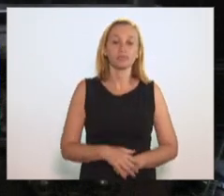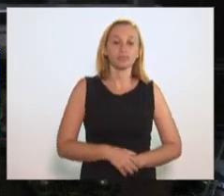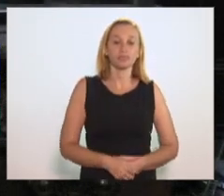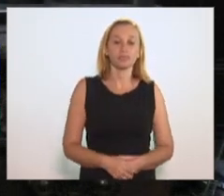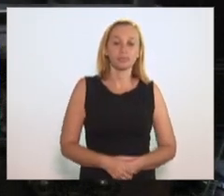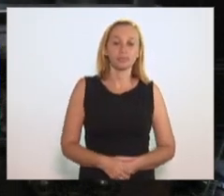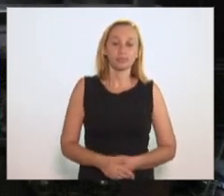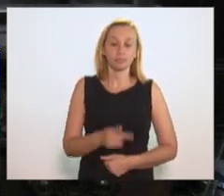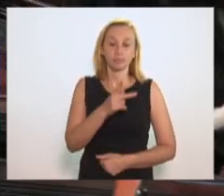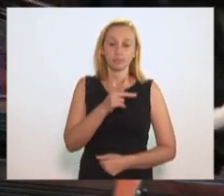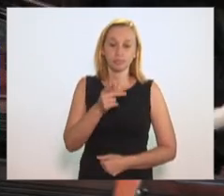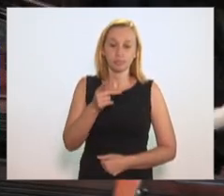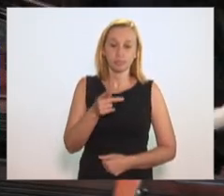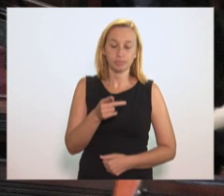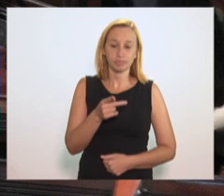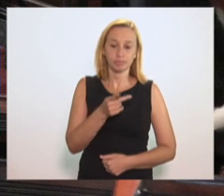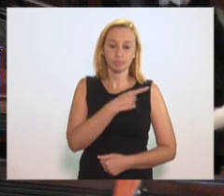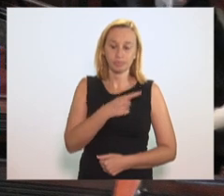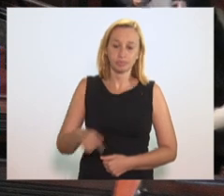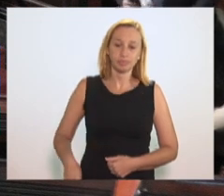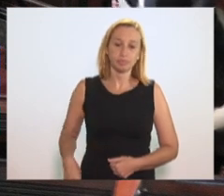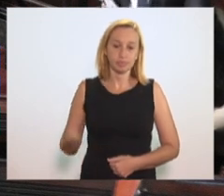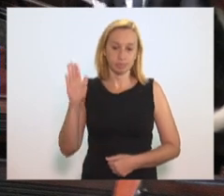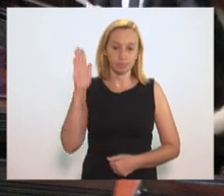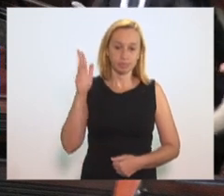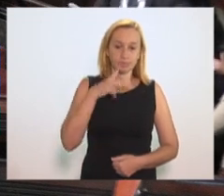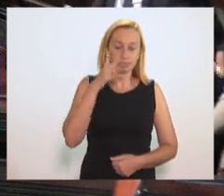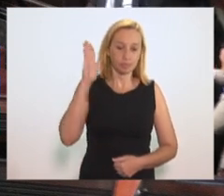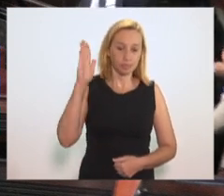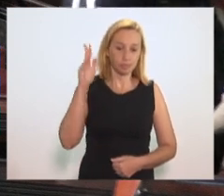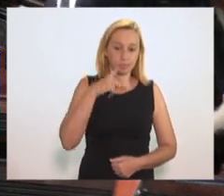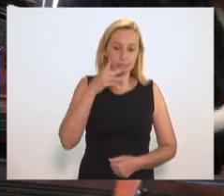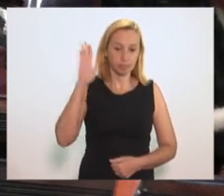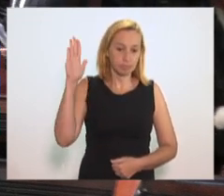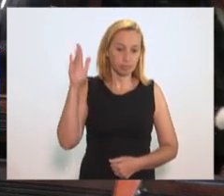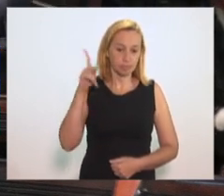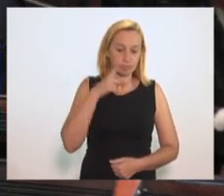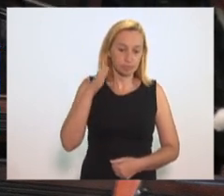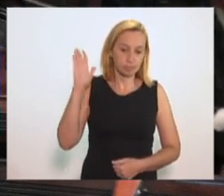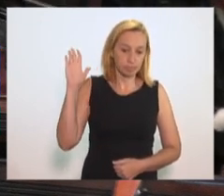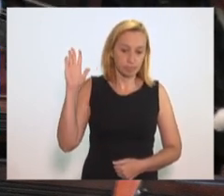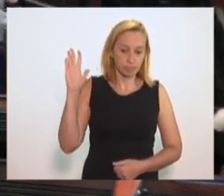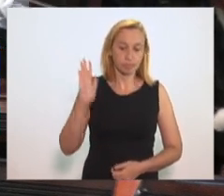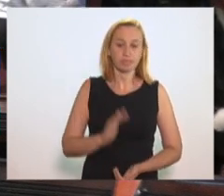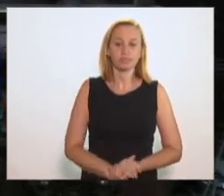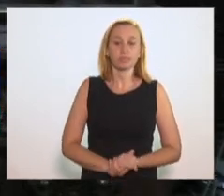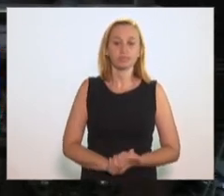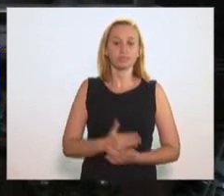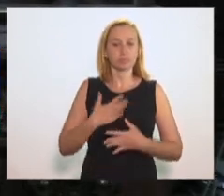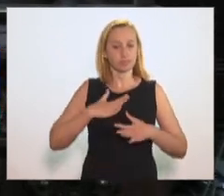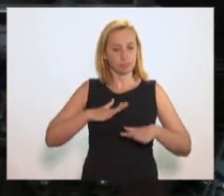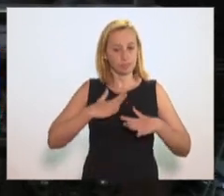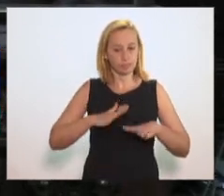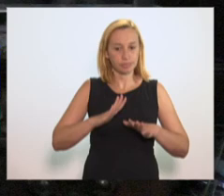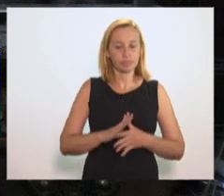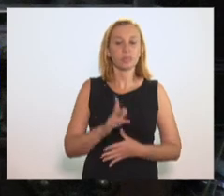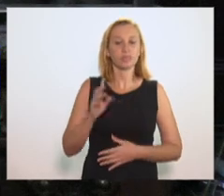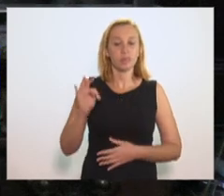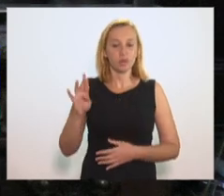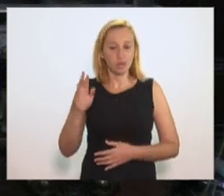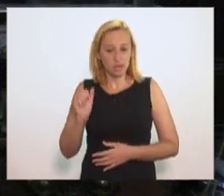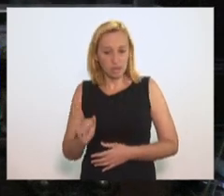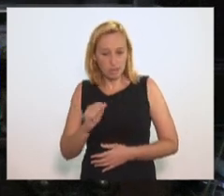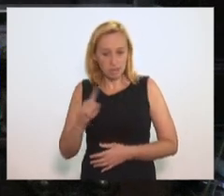presidente eu havia pedido um instante por favor um instante estão inscritos Adriana Baltazar Flávio